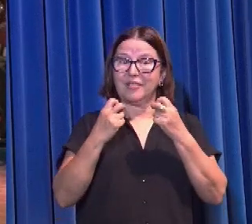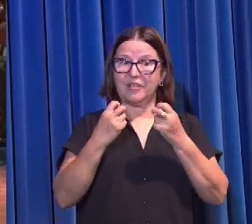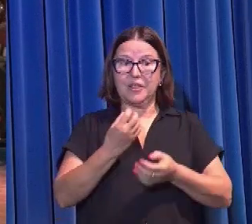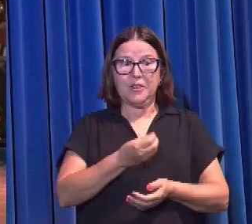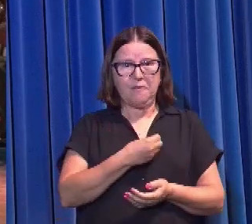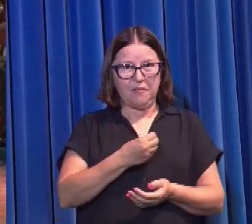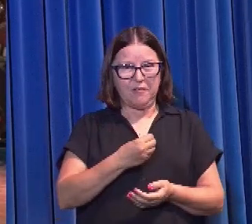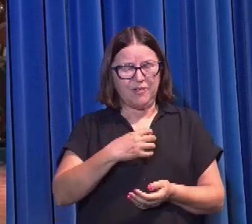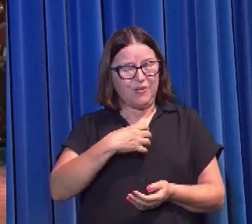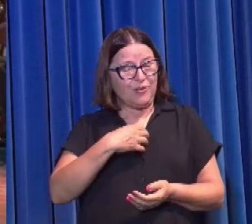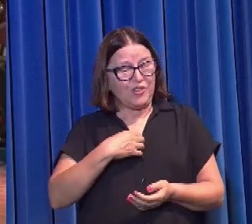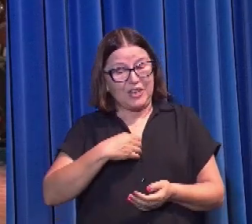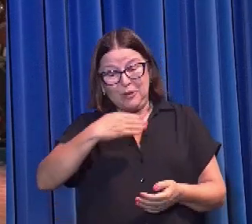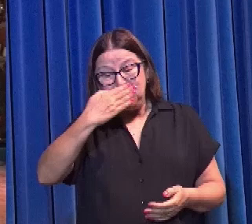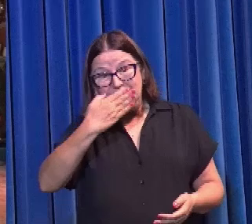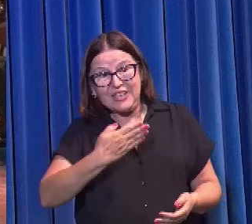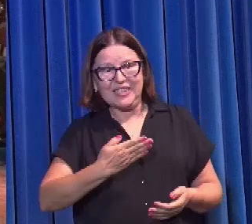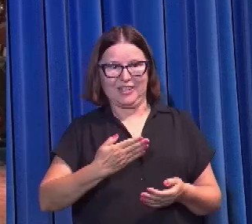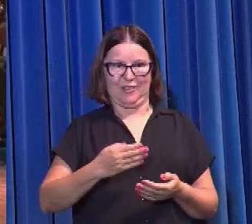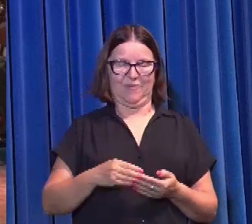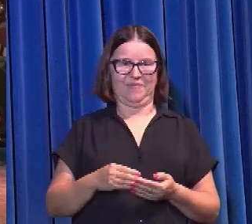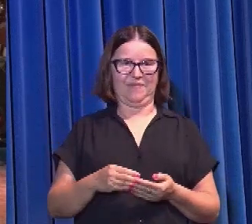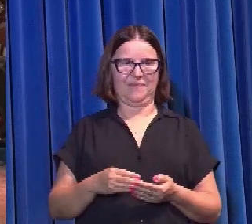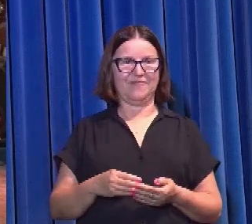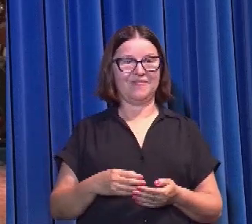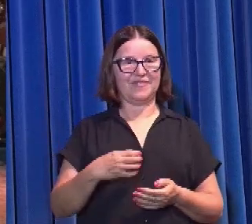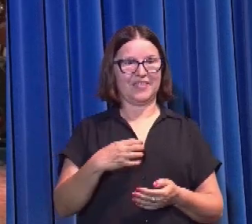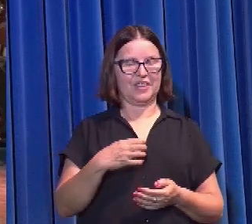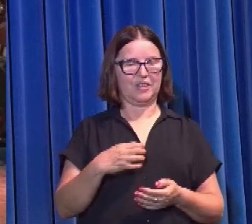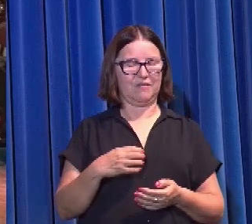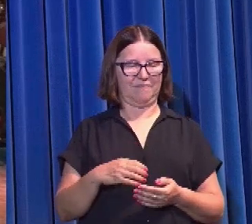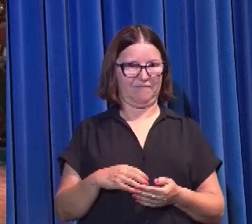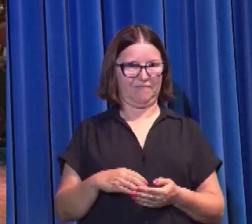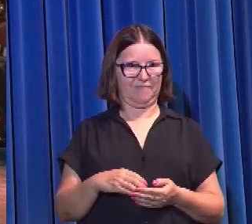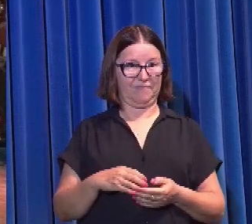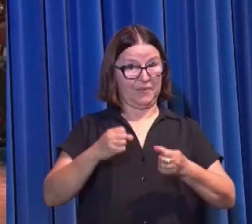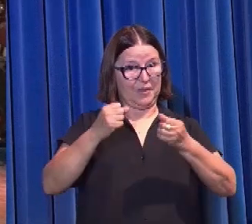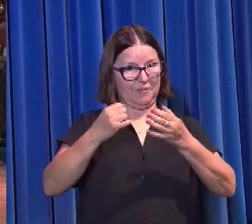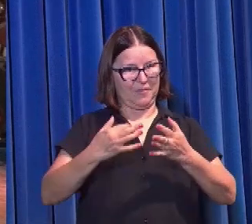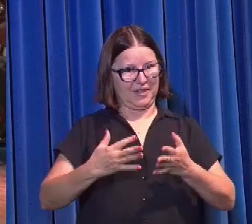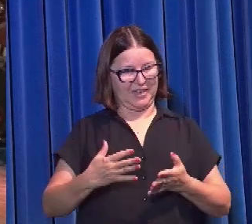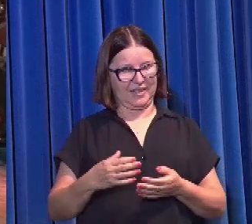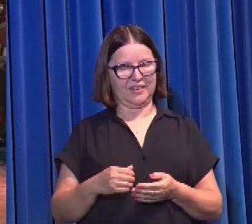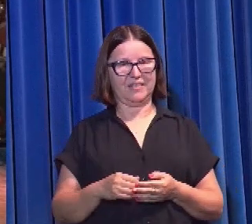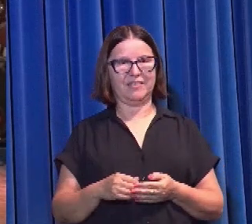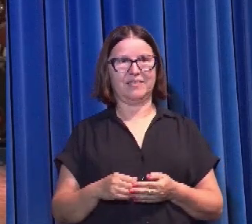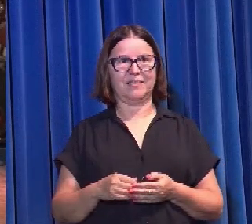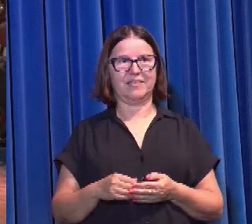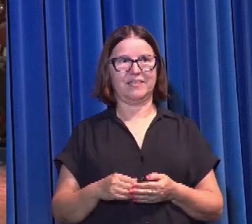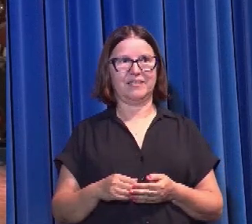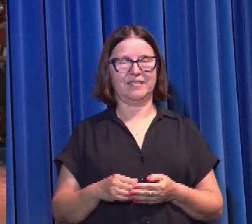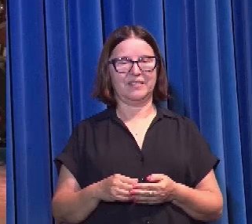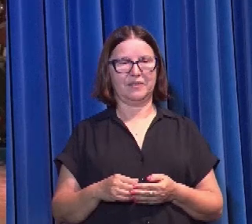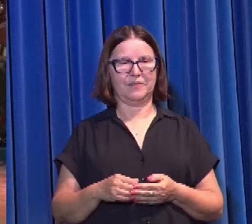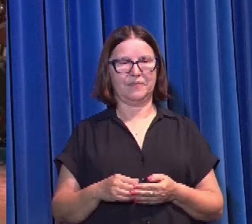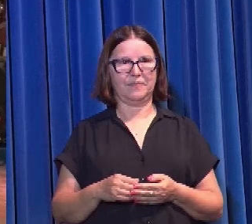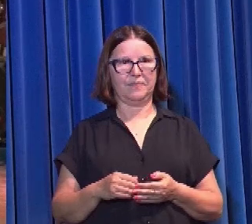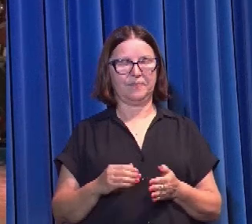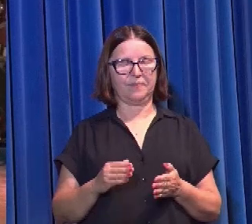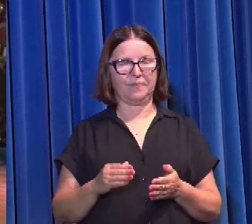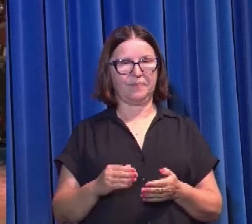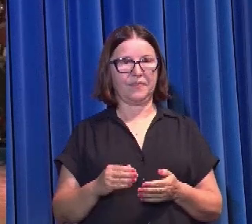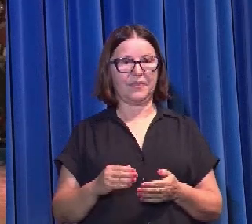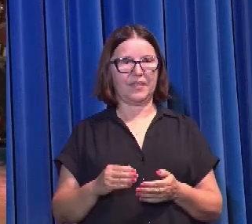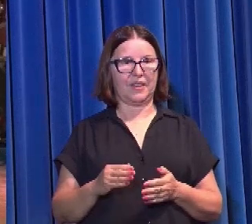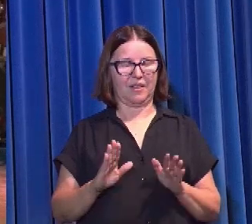maneira digna. Uma maneira de entender legal esse rogo-vos, pois, seria a gente ler junto com Efésios 2, não precisa abrir, mas eu